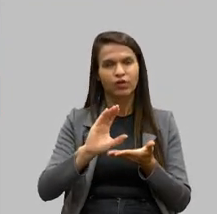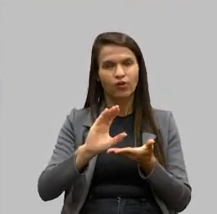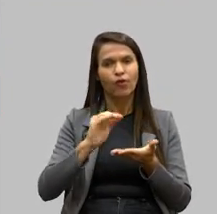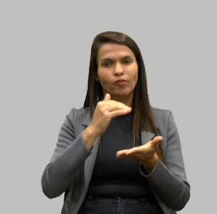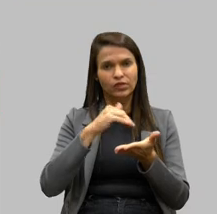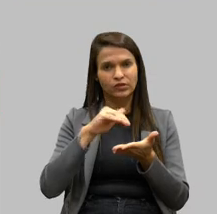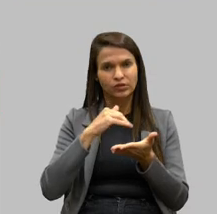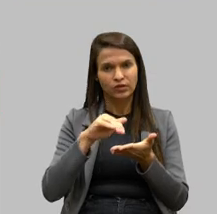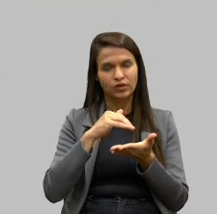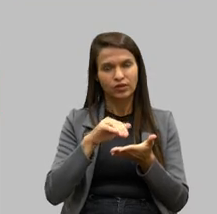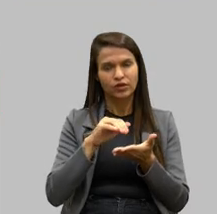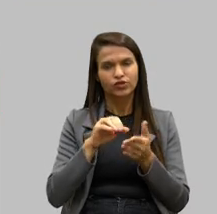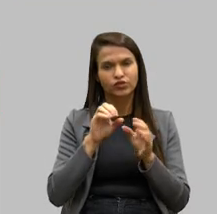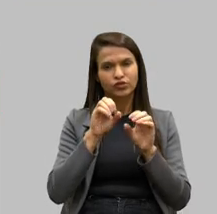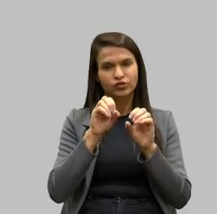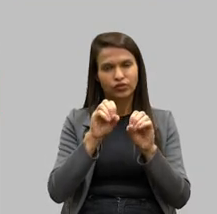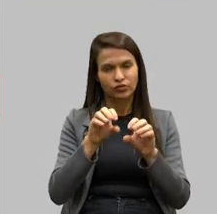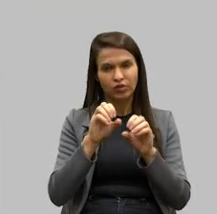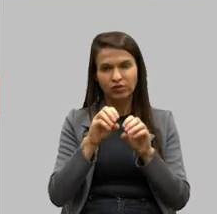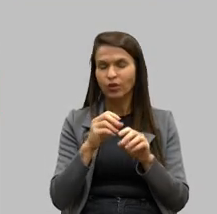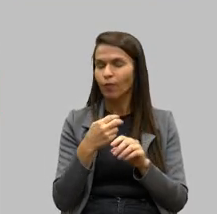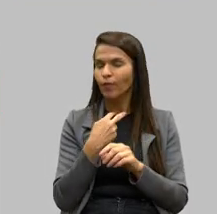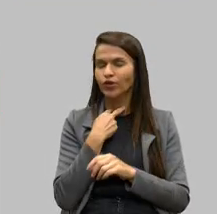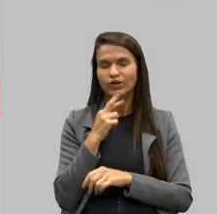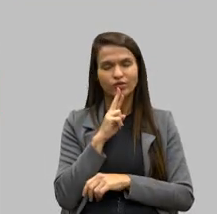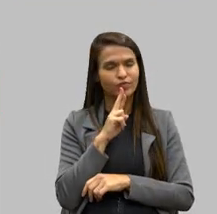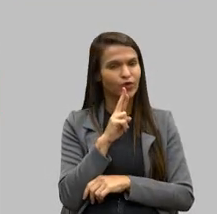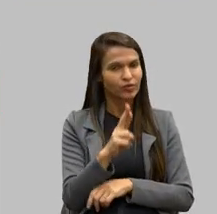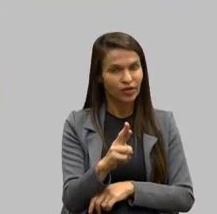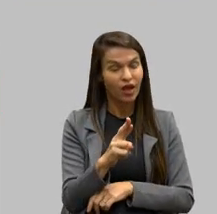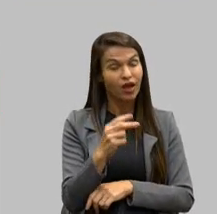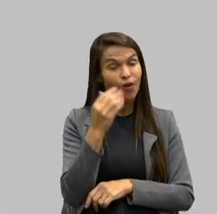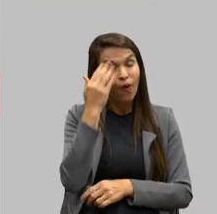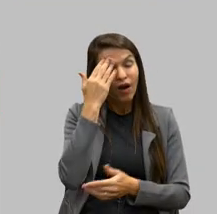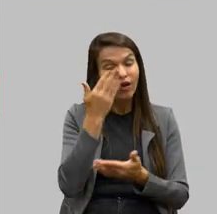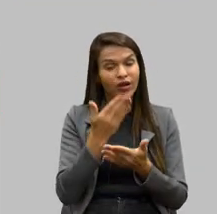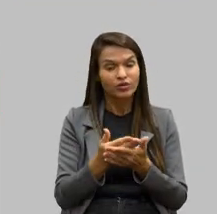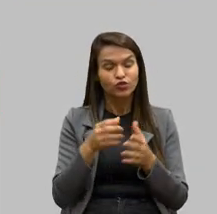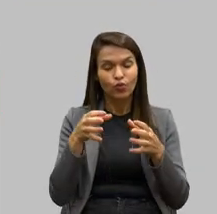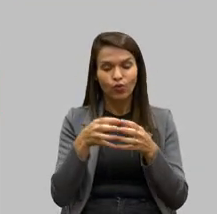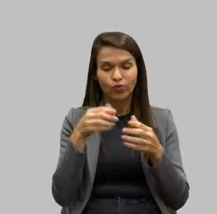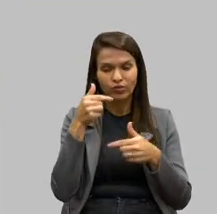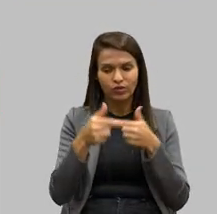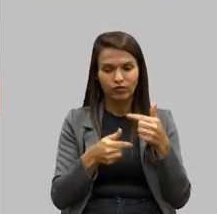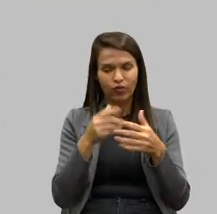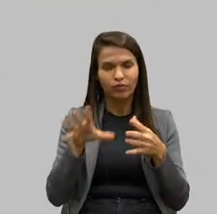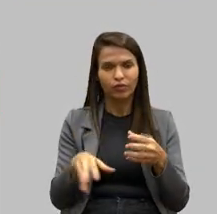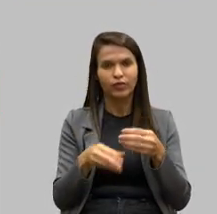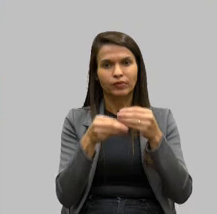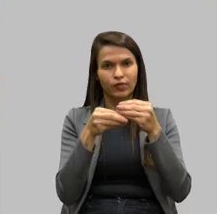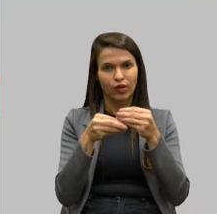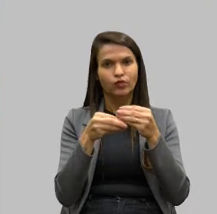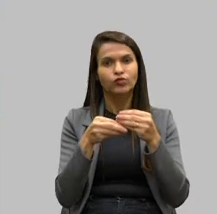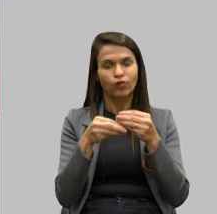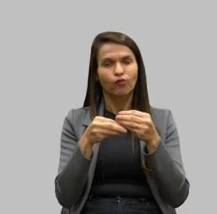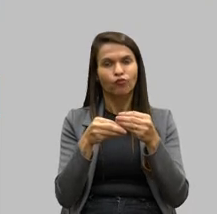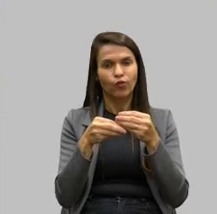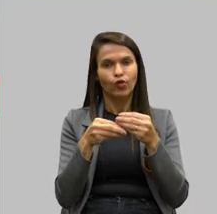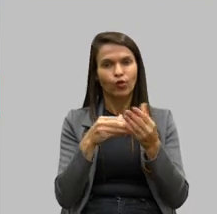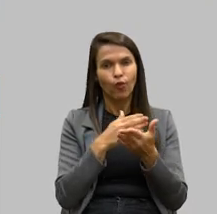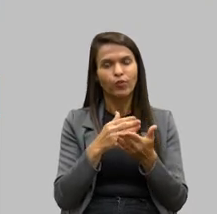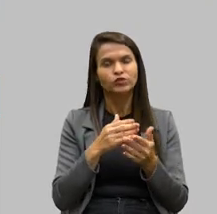de Estado de Educação, não posso responder por isso. Então, eu acredito que o grupo de trabalho que foi implantado, a partir do movimento que foi